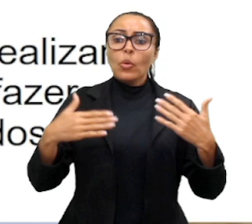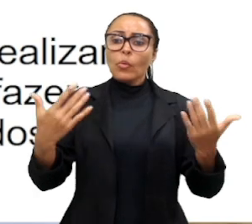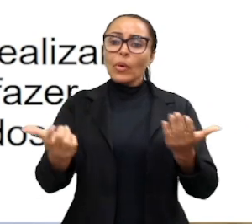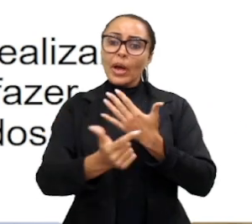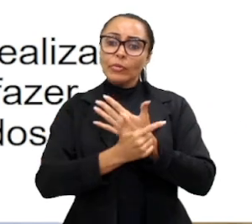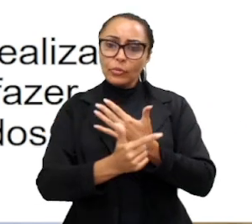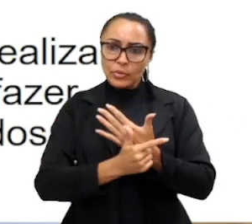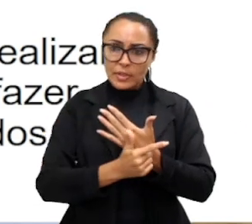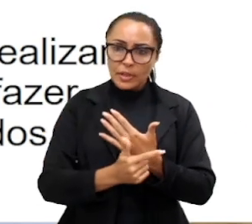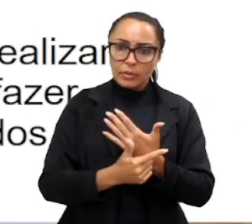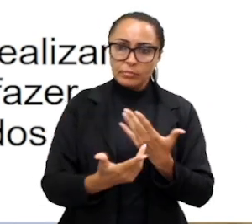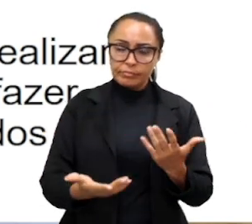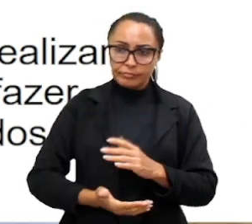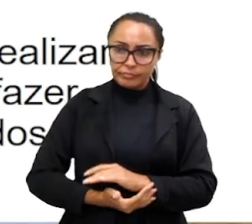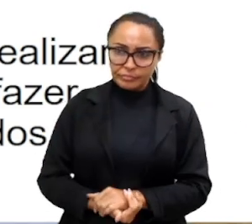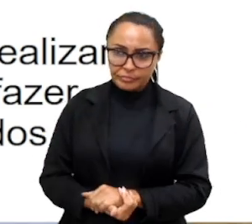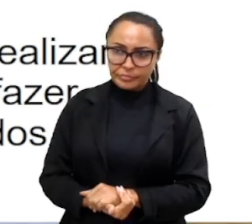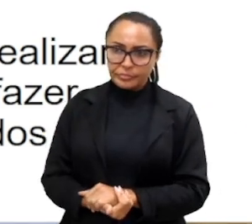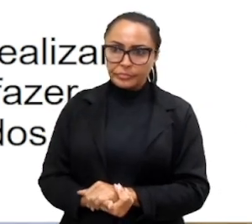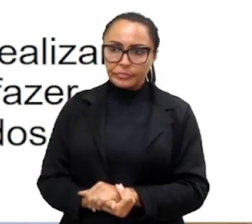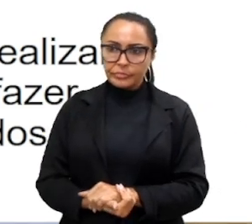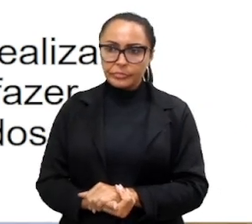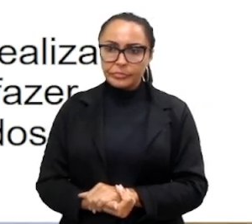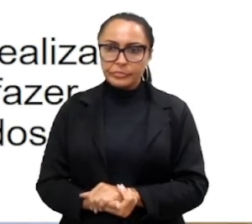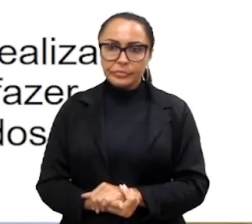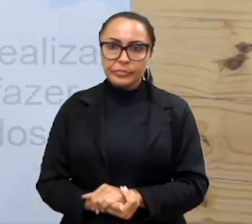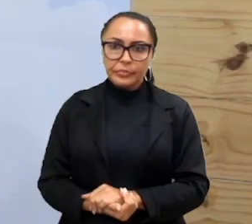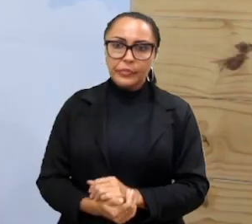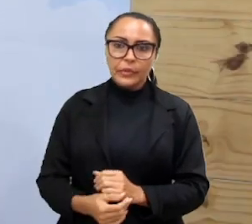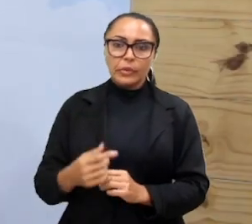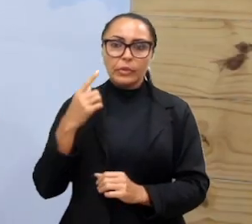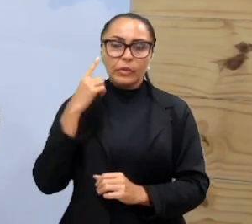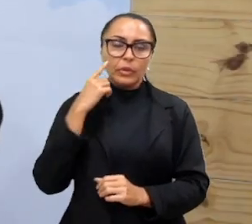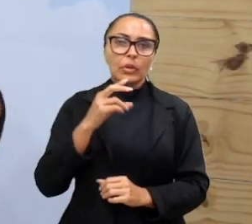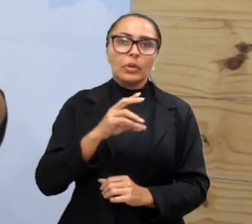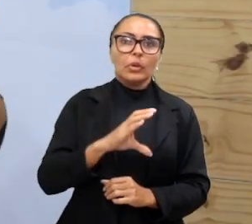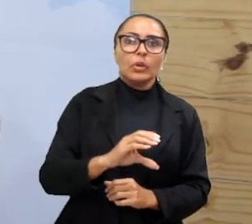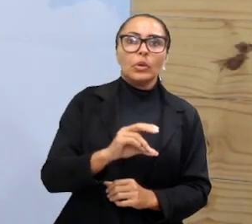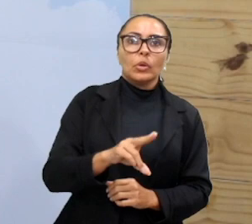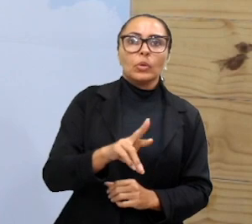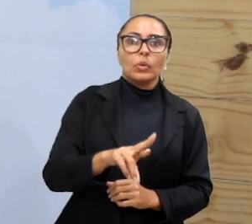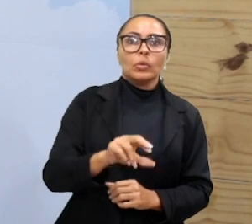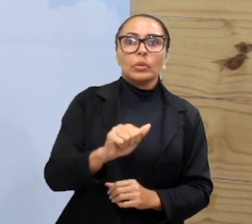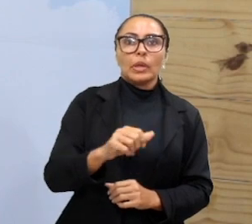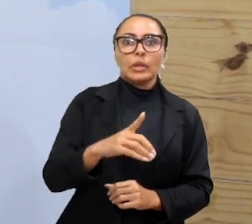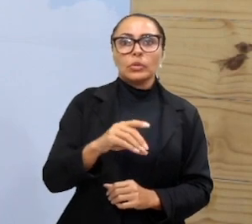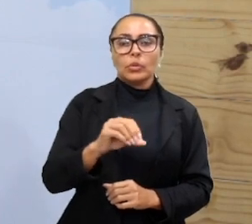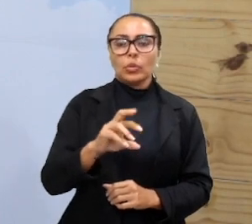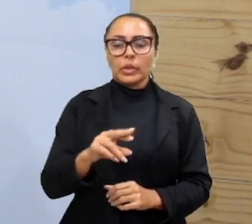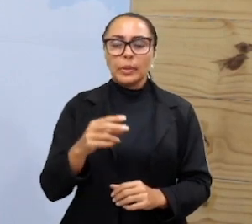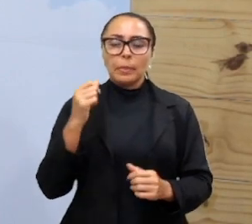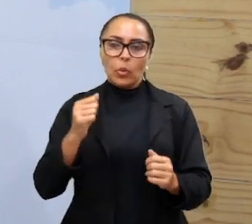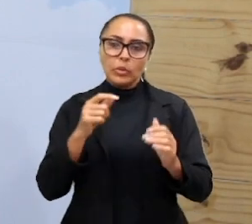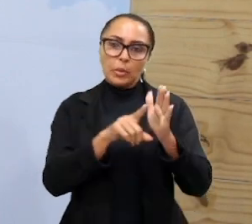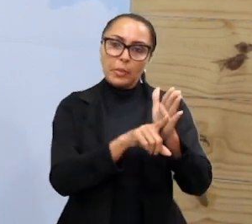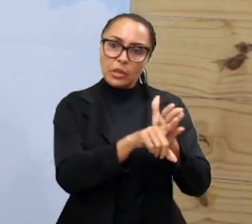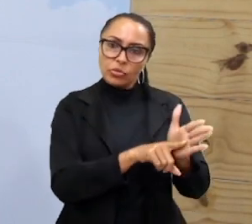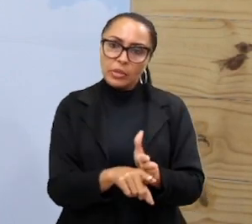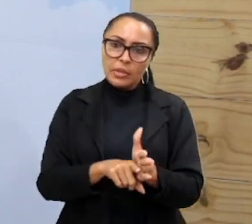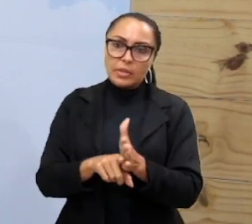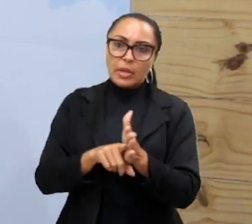do curador nesse sentido, né? O curador é aquela pessoa que pode pesquisar,